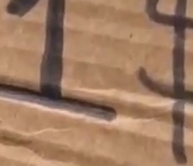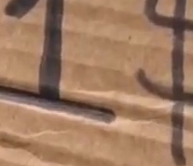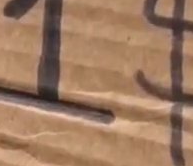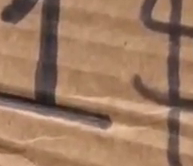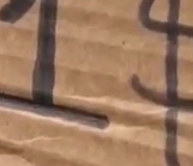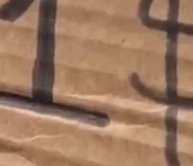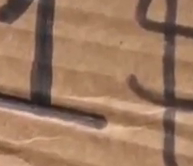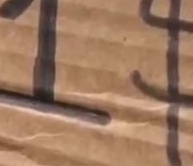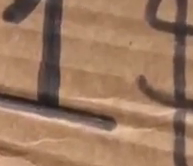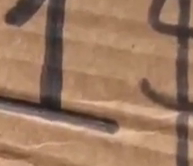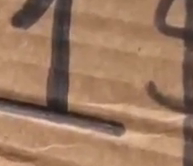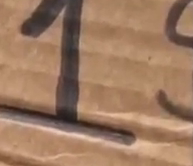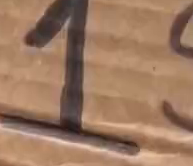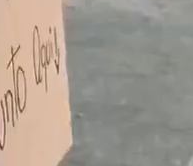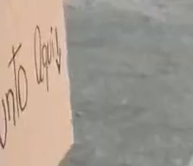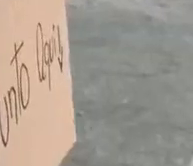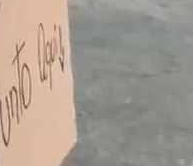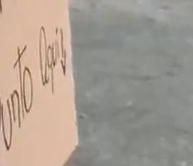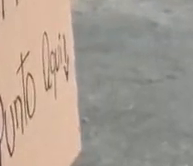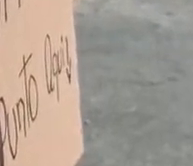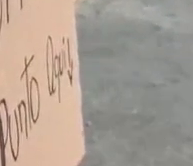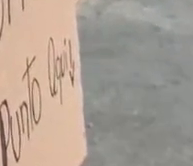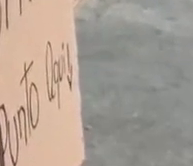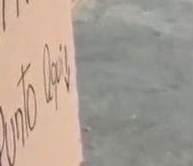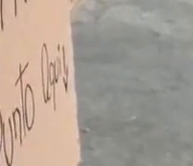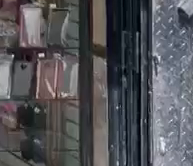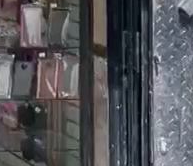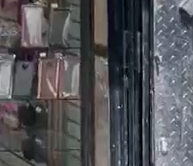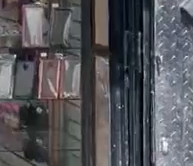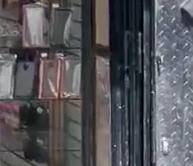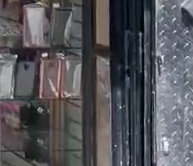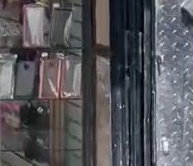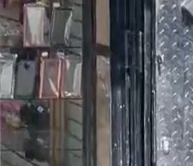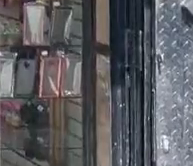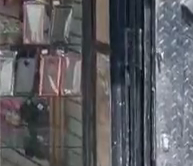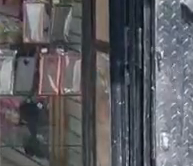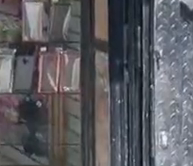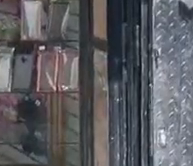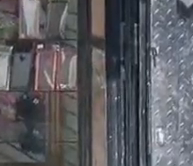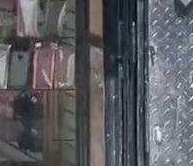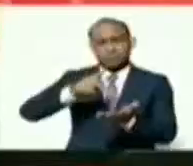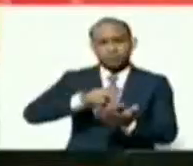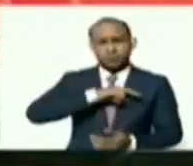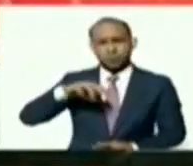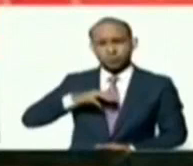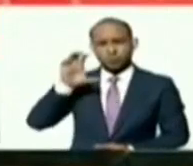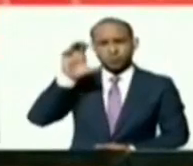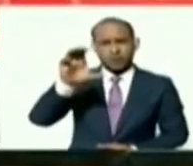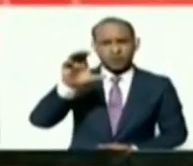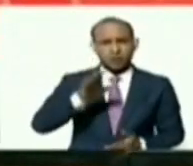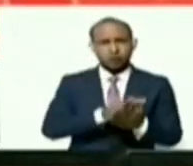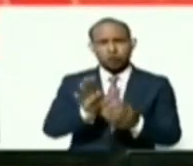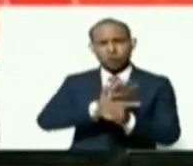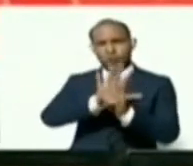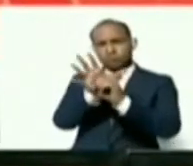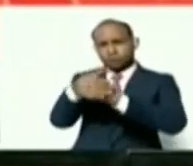confinamento seguido de mais sete dias nos quais são permitidas as atividades de vários setores da economia o maduro também anunciou que a